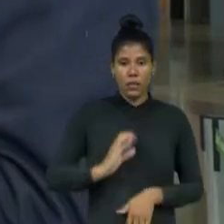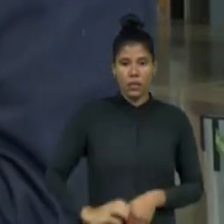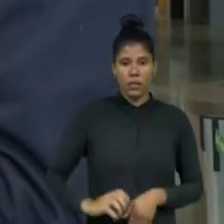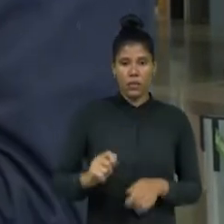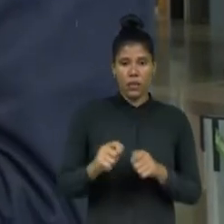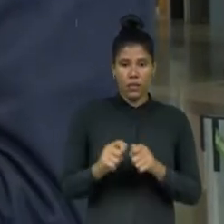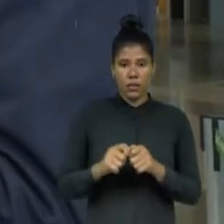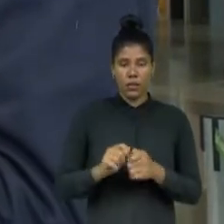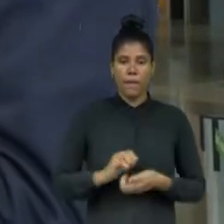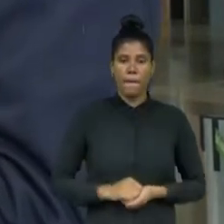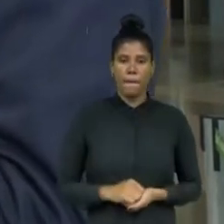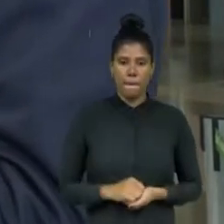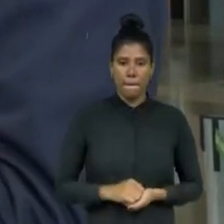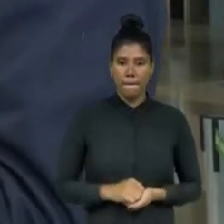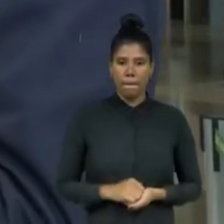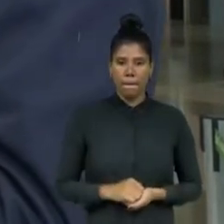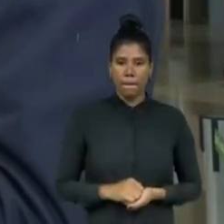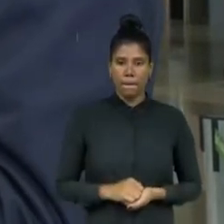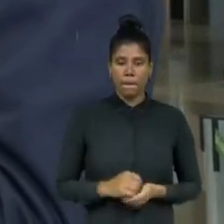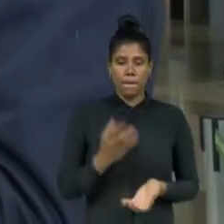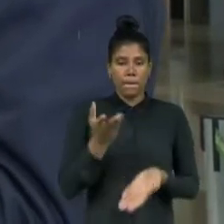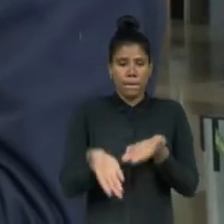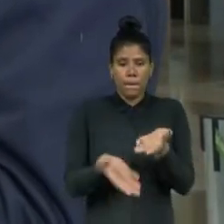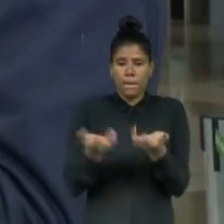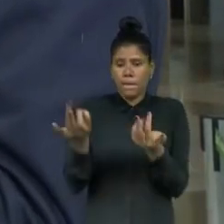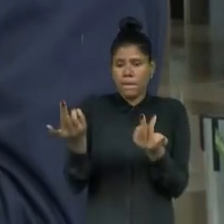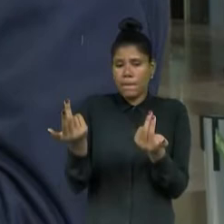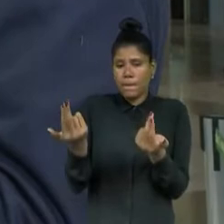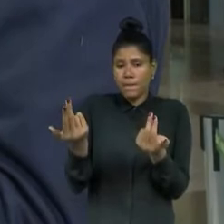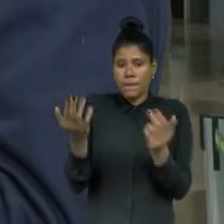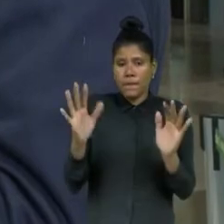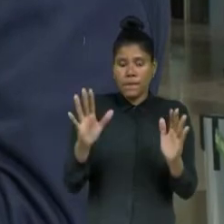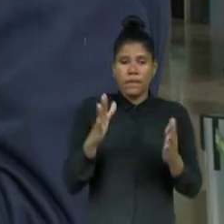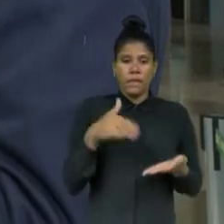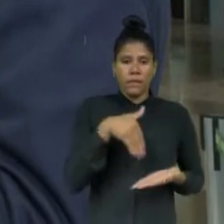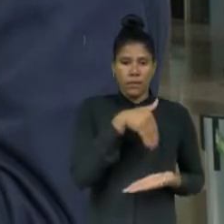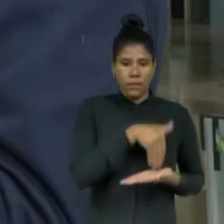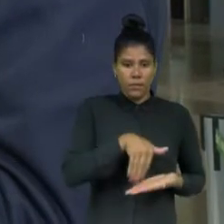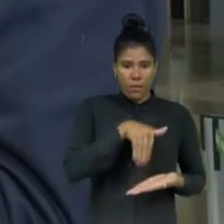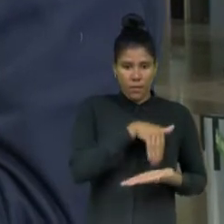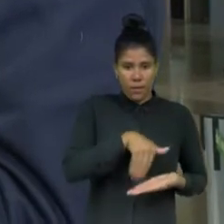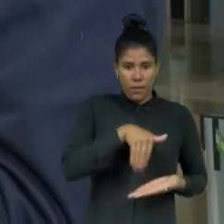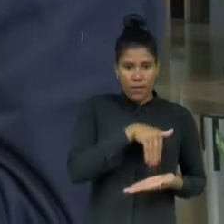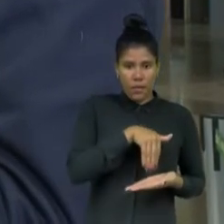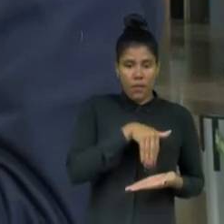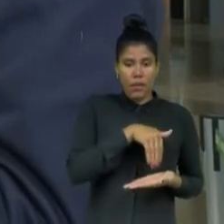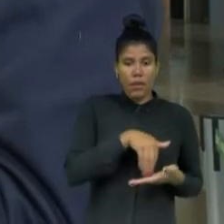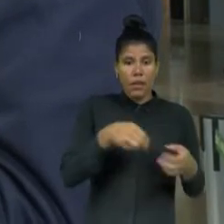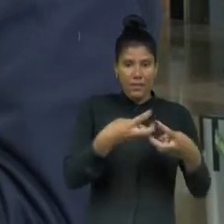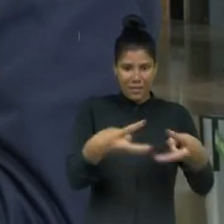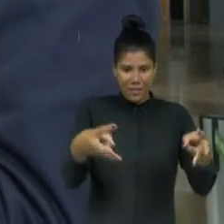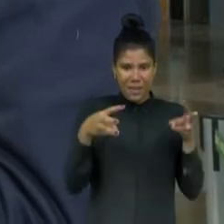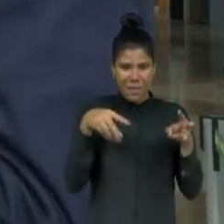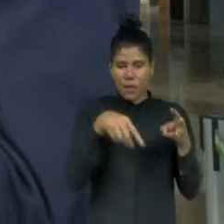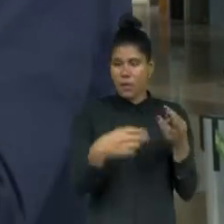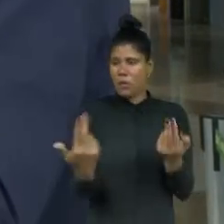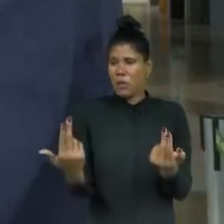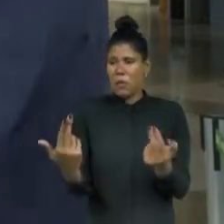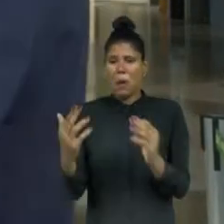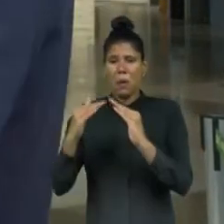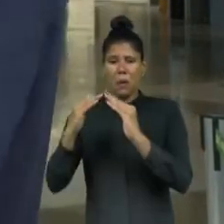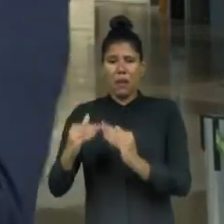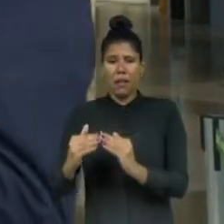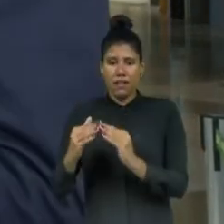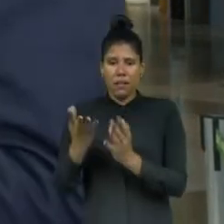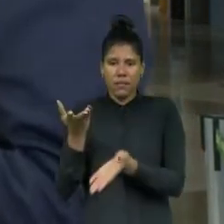O serviço aqui é o mesmo que é prestado no caminhão, né? Só que o caminhão, a diferença é porque é de forma itinerante, indo até o mais próximo cidadão no bairro, né? Amanhã vai